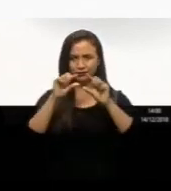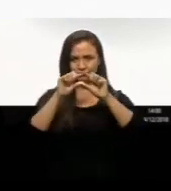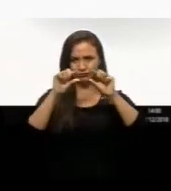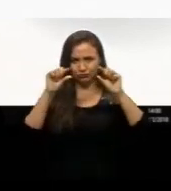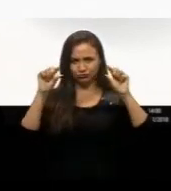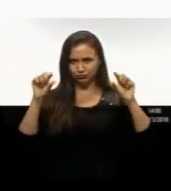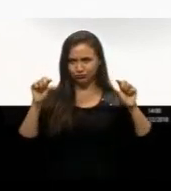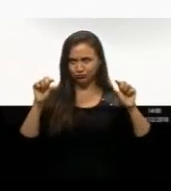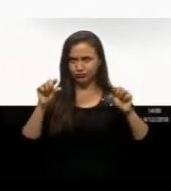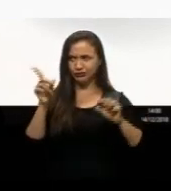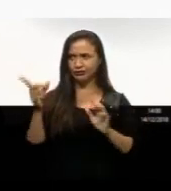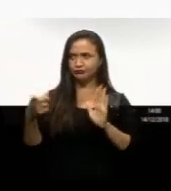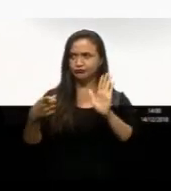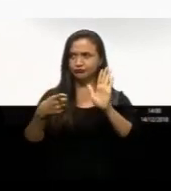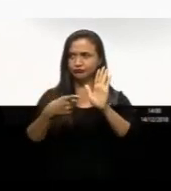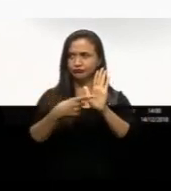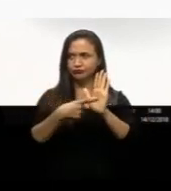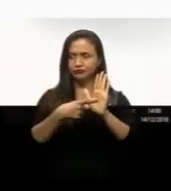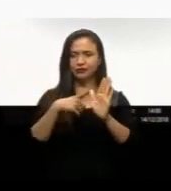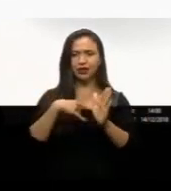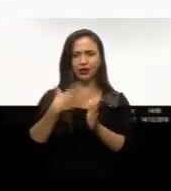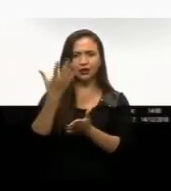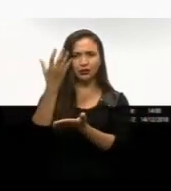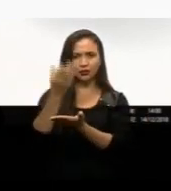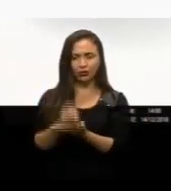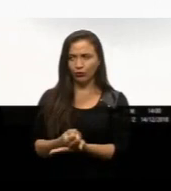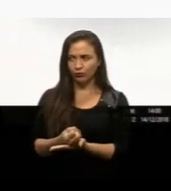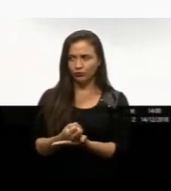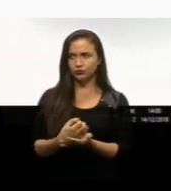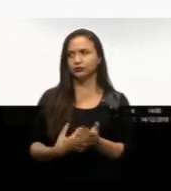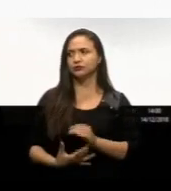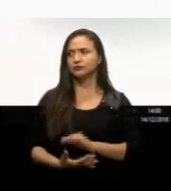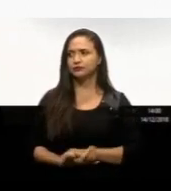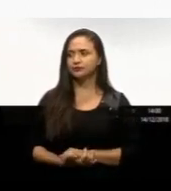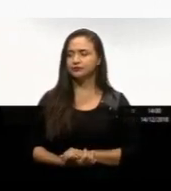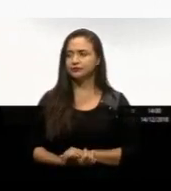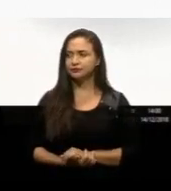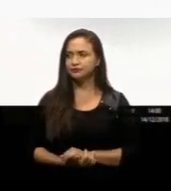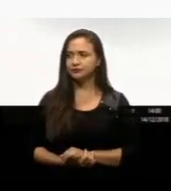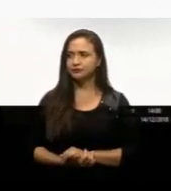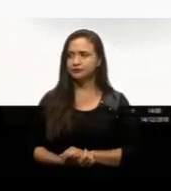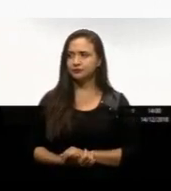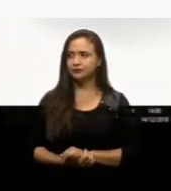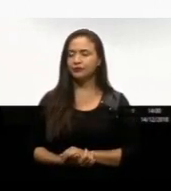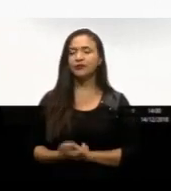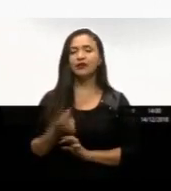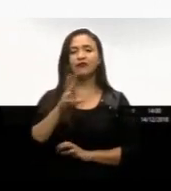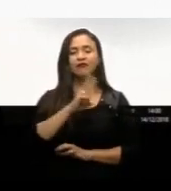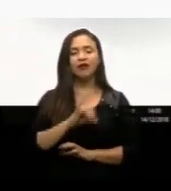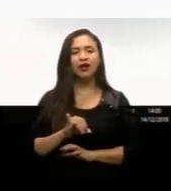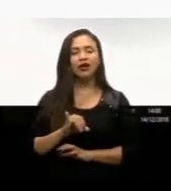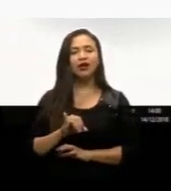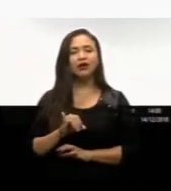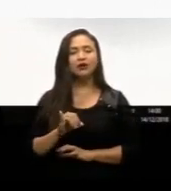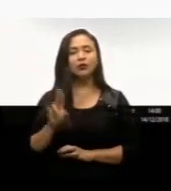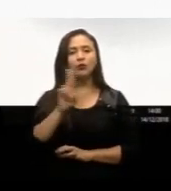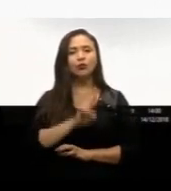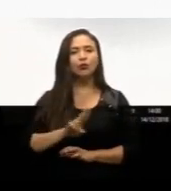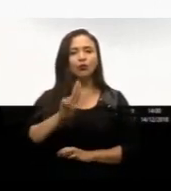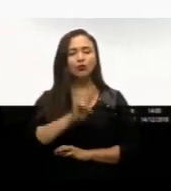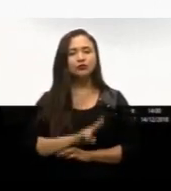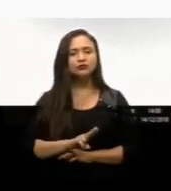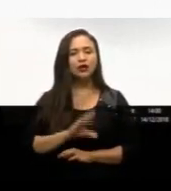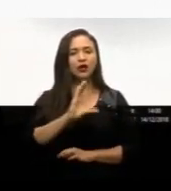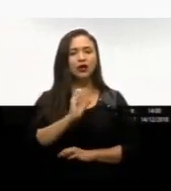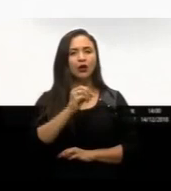caixa.gov.br/site/páginas/downloads, você vai vir aqui ó, aqui em cima, clicar em download e dar um Ctrl F para a gente pesquisar e